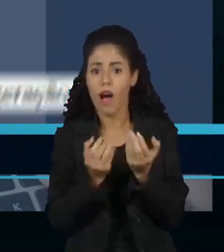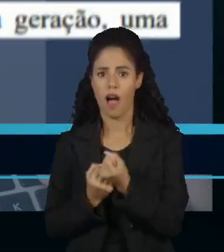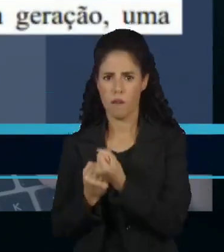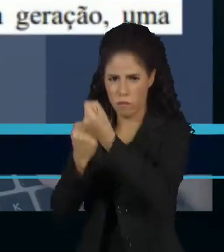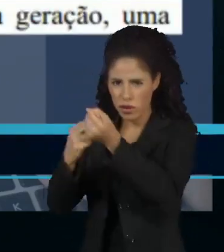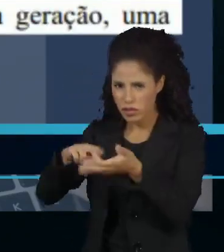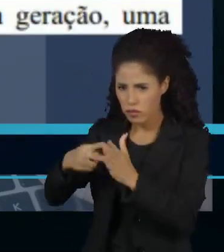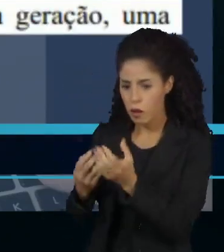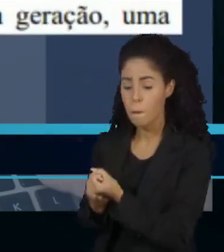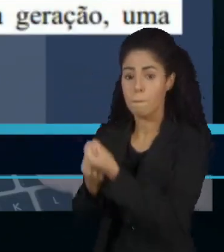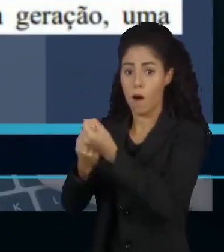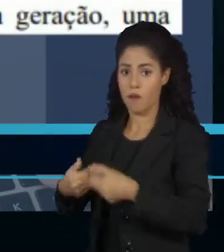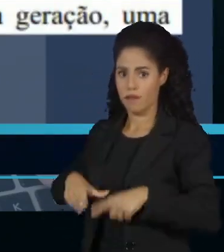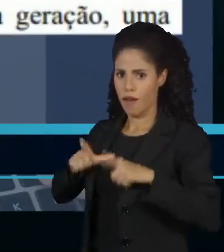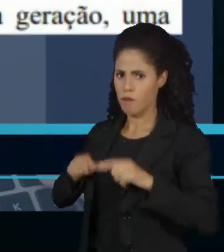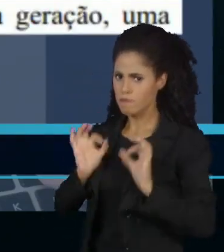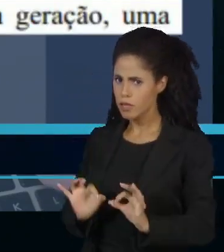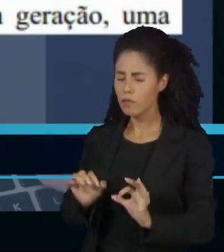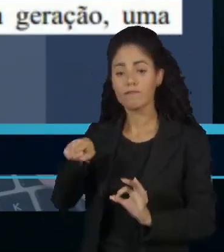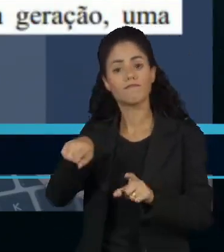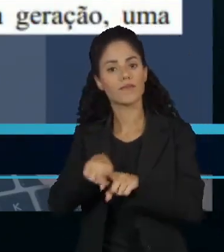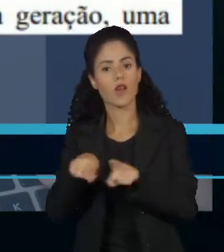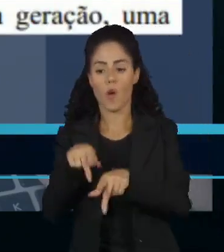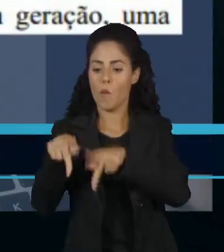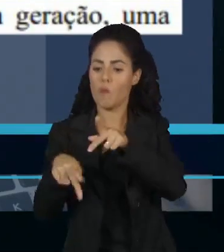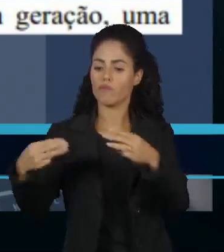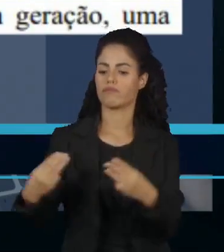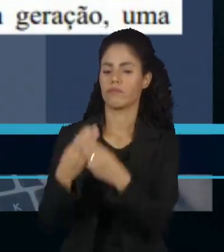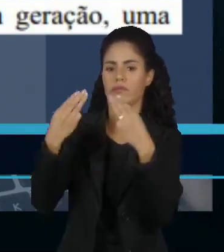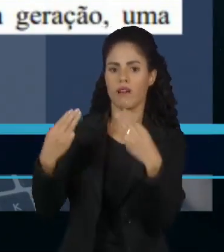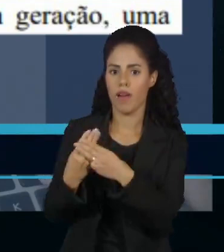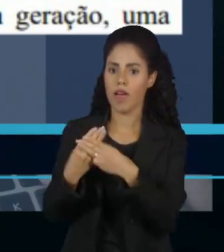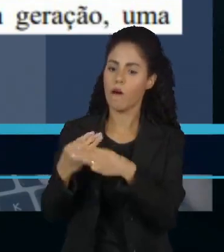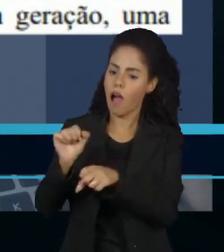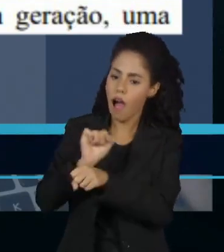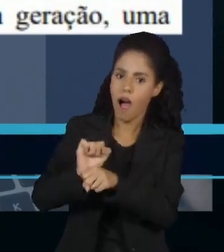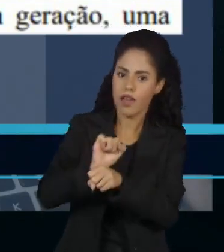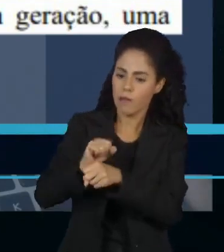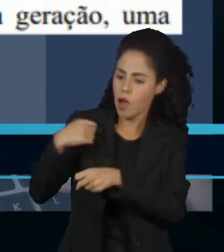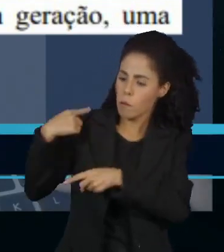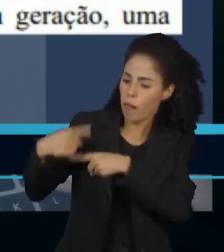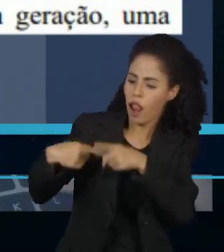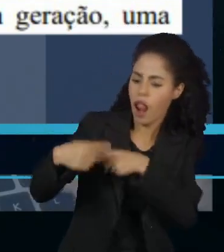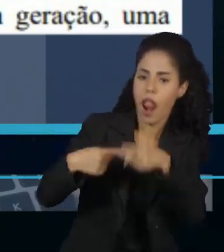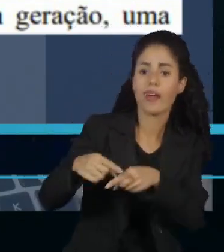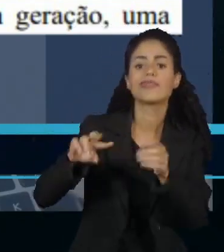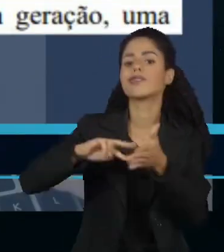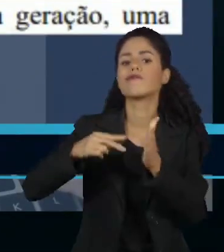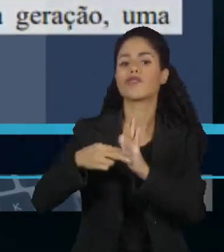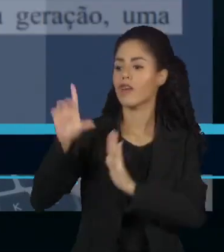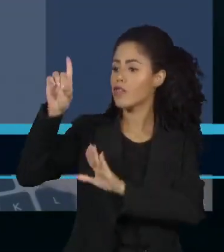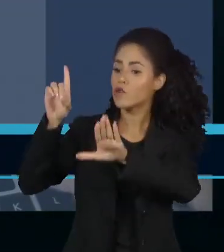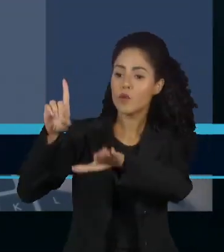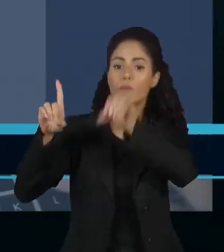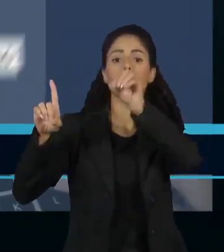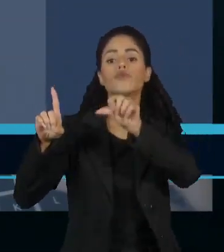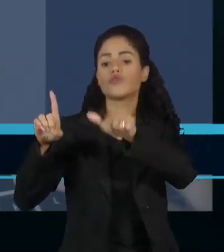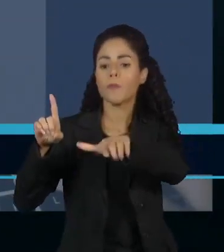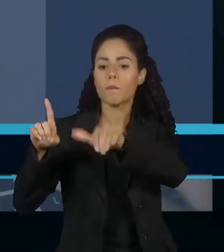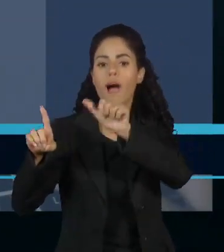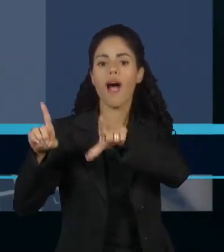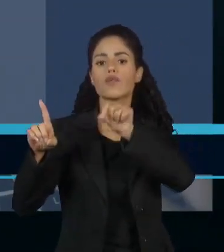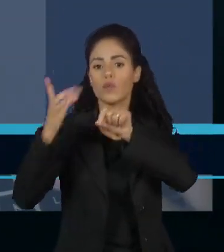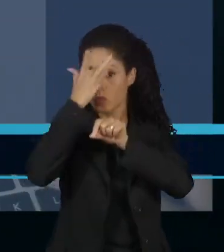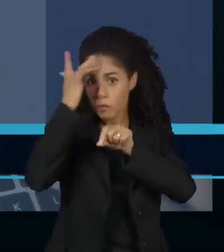Israel, porque, segundo o texto, os judeus, sendo descendentes de Abraão, seriam o povo escolhido de Deus. No entanto, o